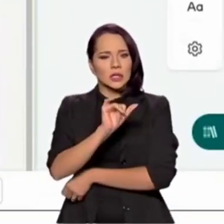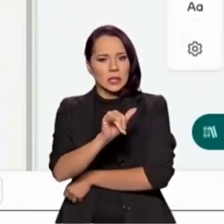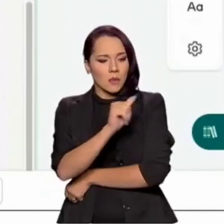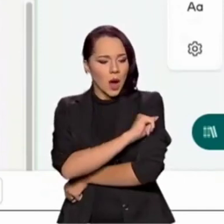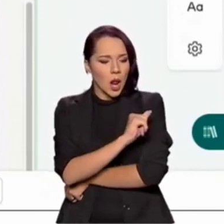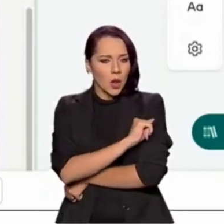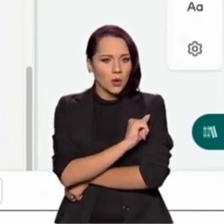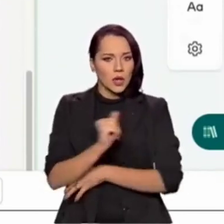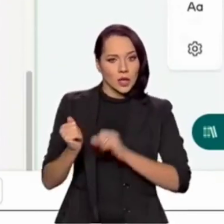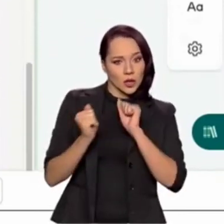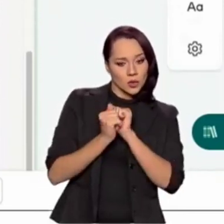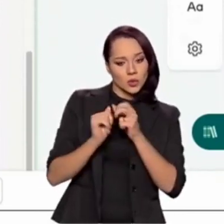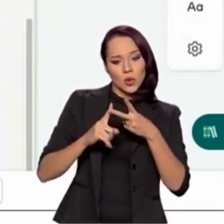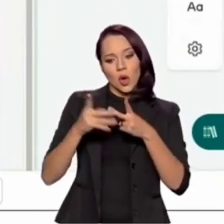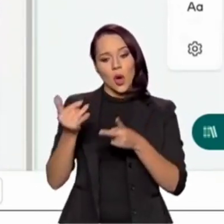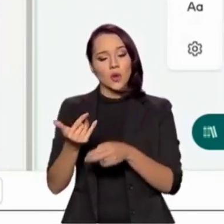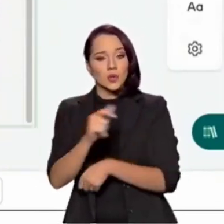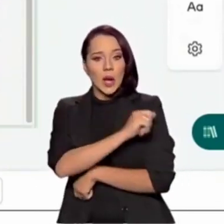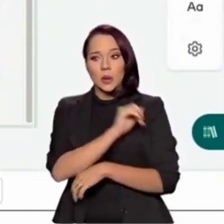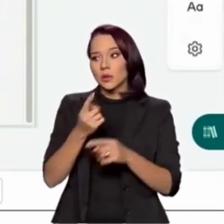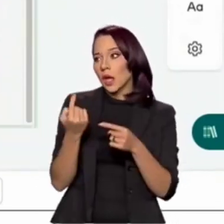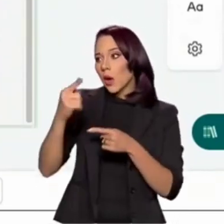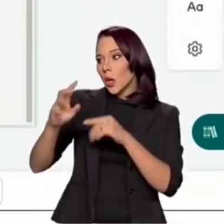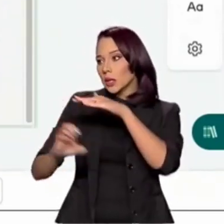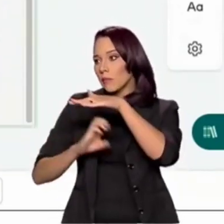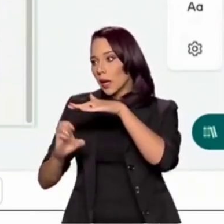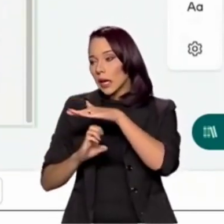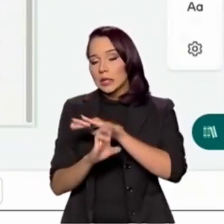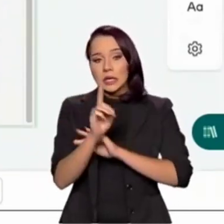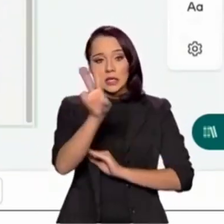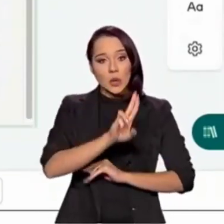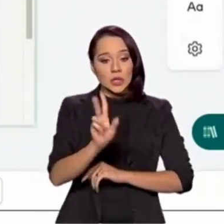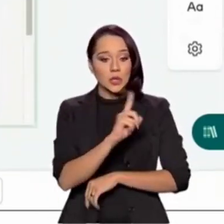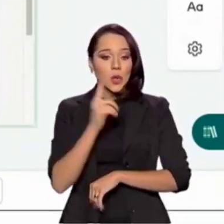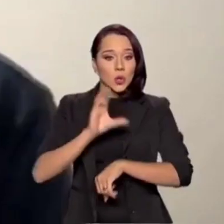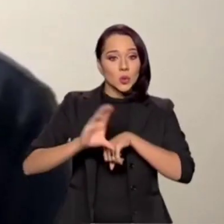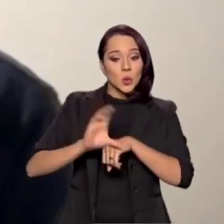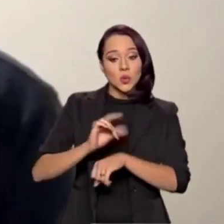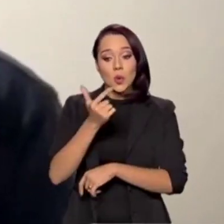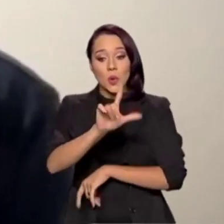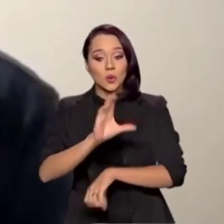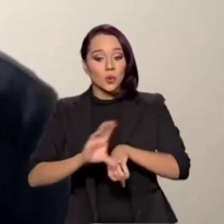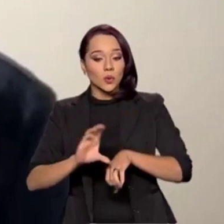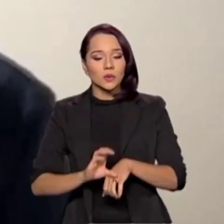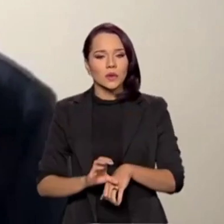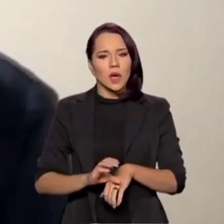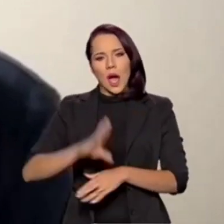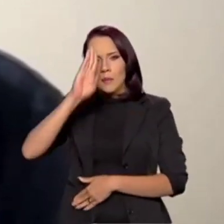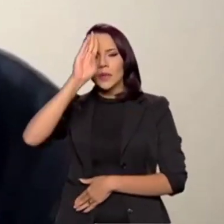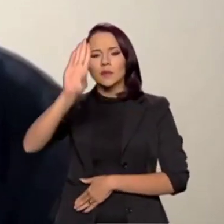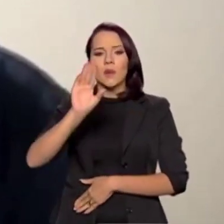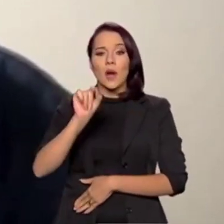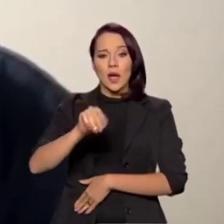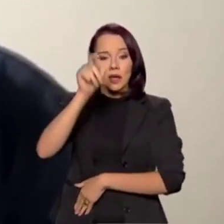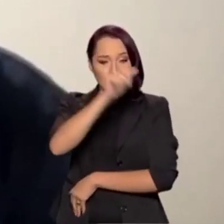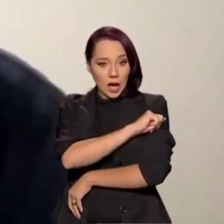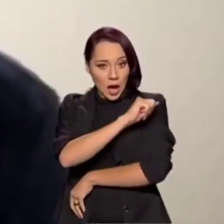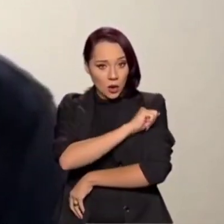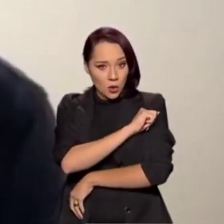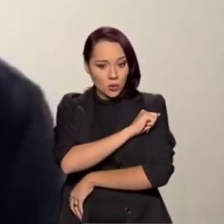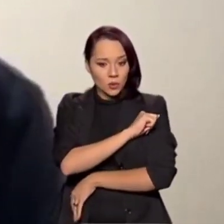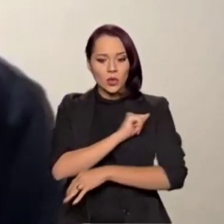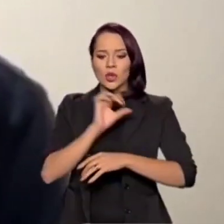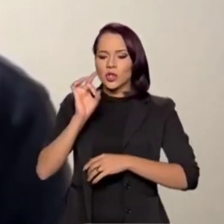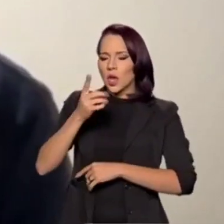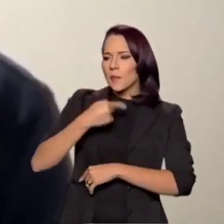aqui dentro ou está na concorrência, se ele está usando o nosso preparatório ou outro preparatório. A grande verdade é que esse aluno sai daqui, não é